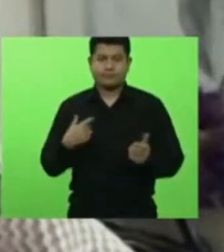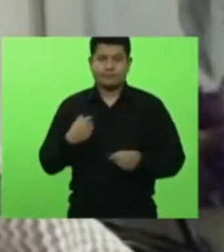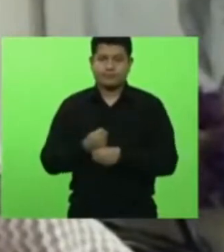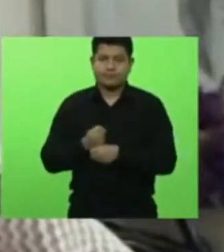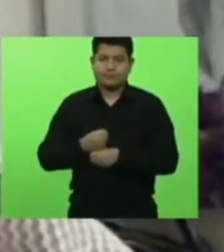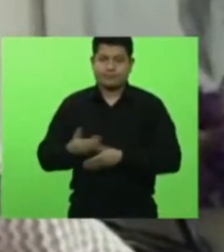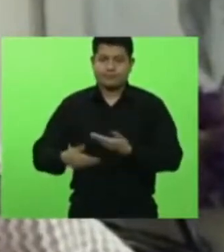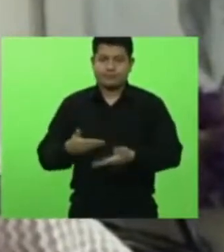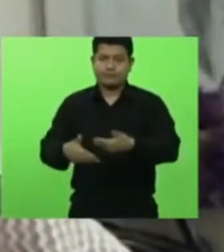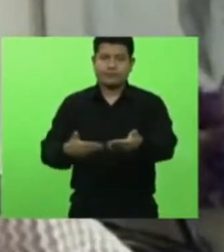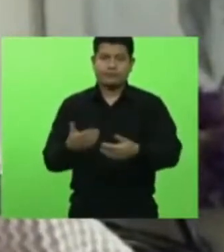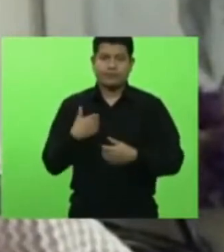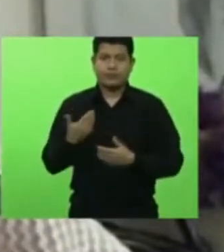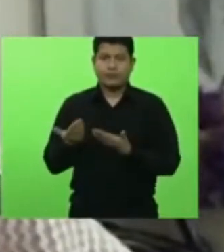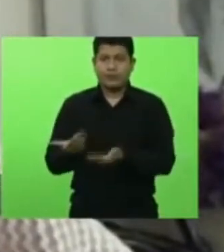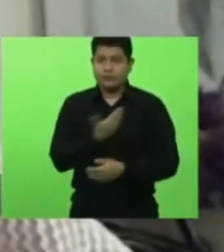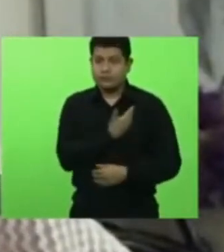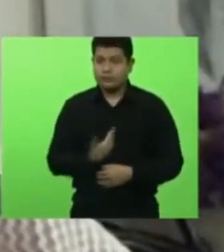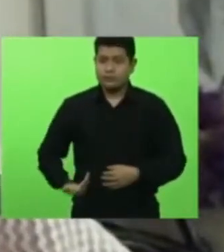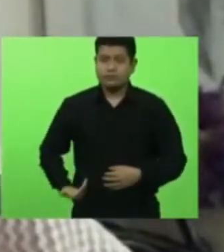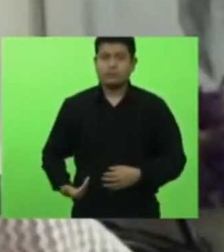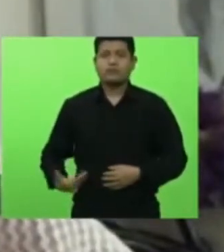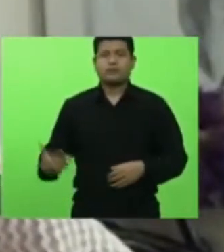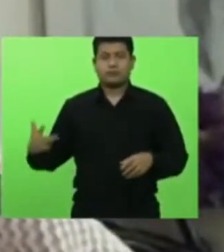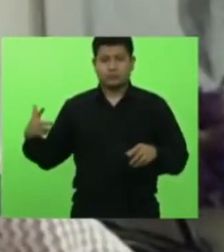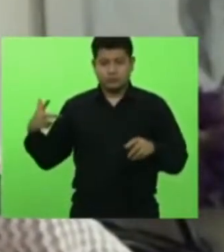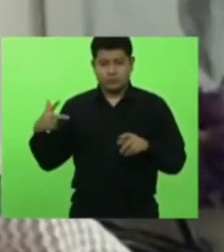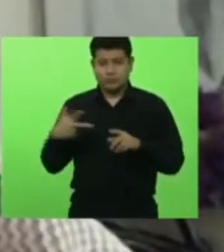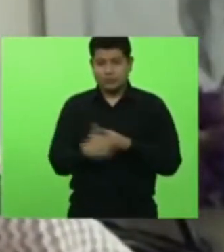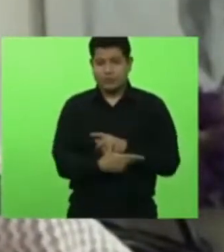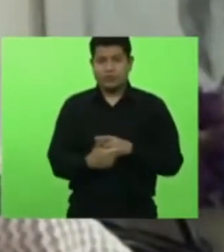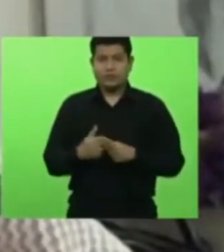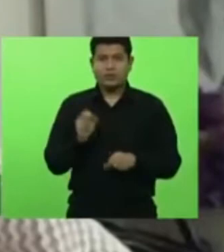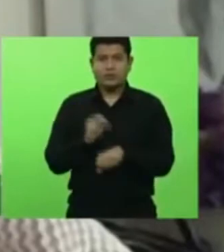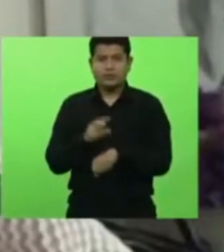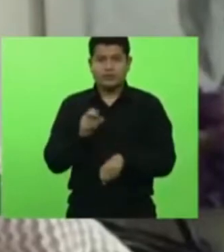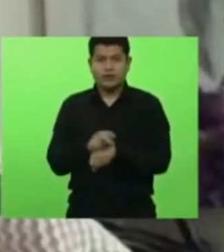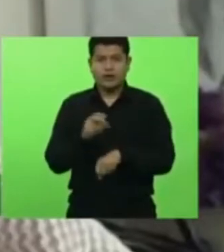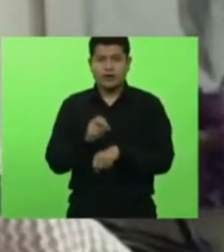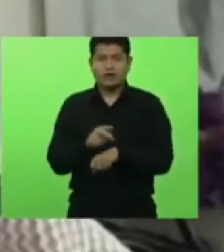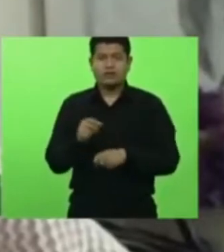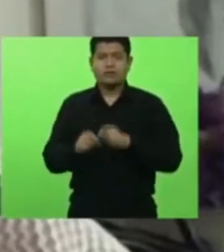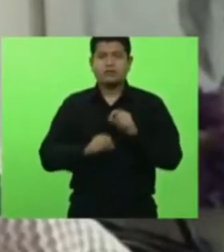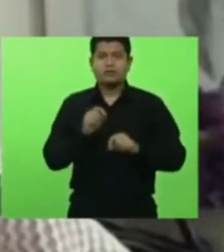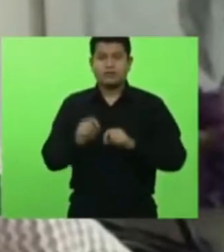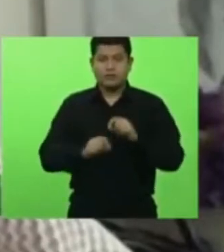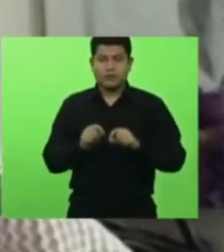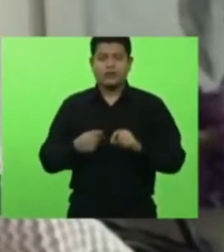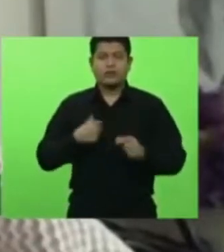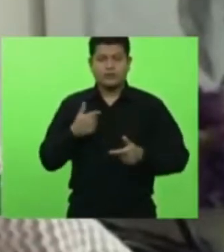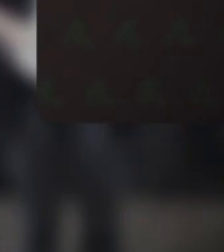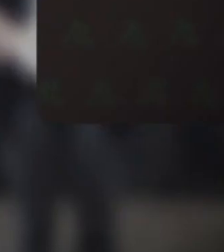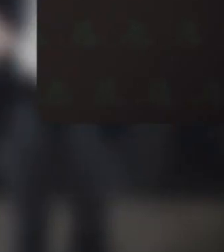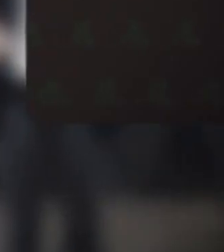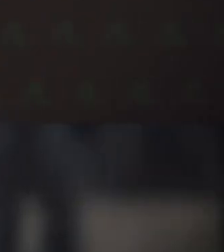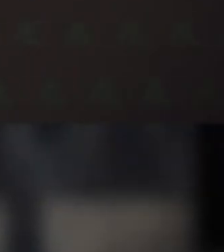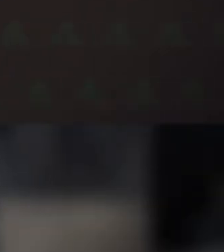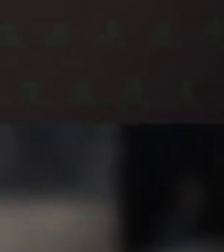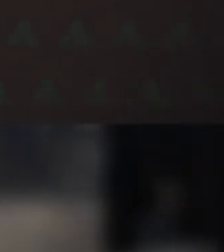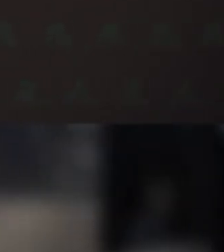O governo está cortando vagas em tempo integral para conseguir receber todos os alunos.